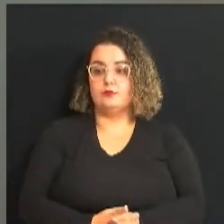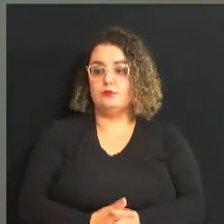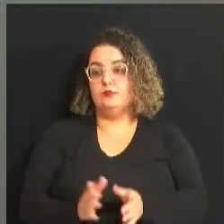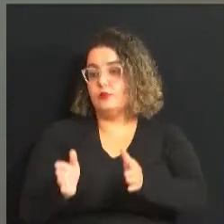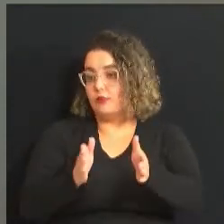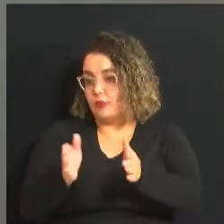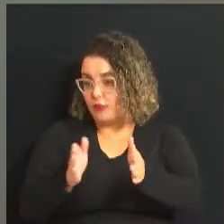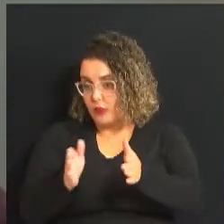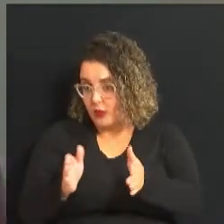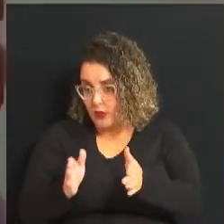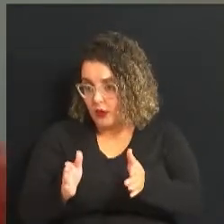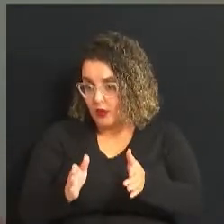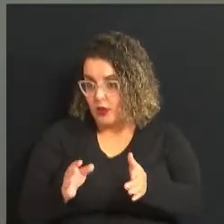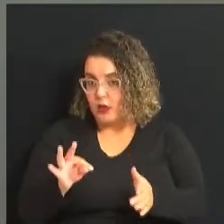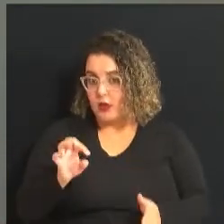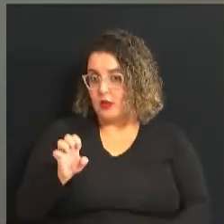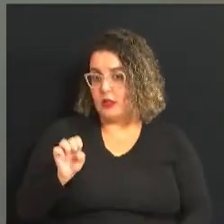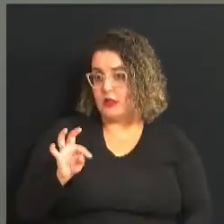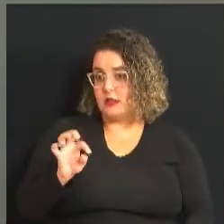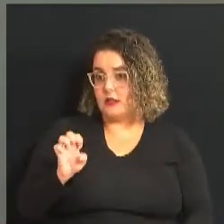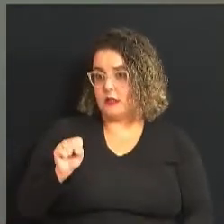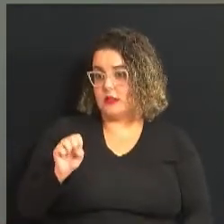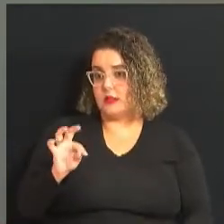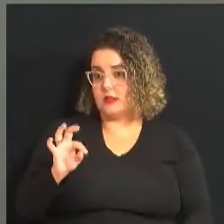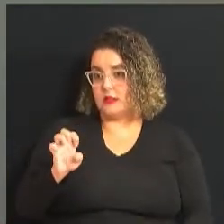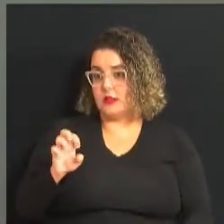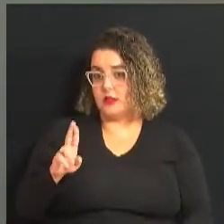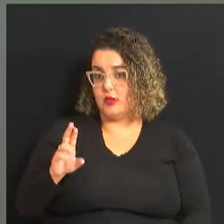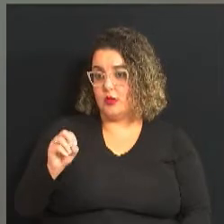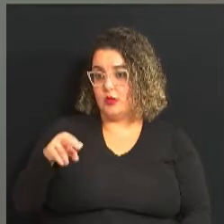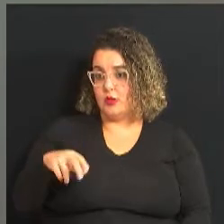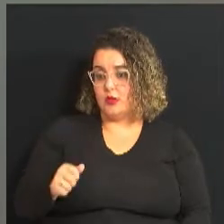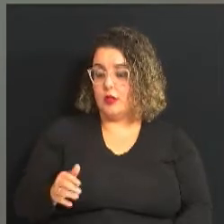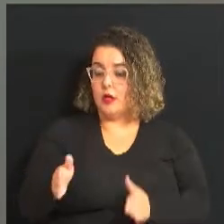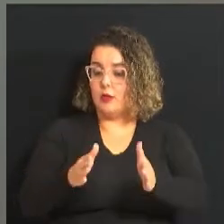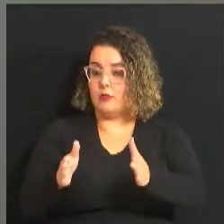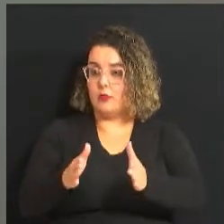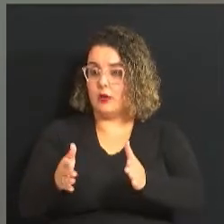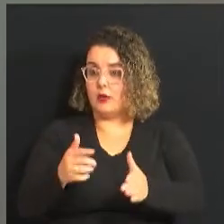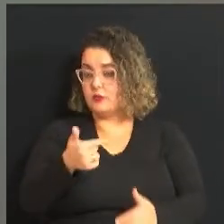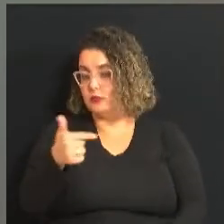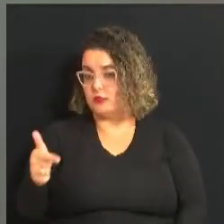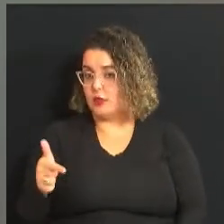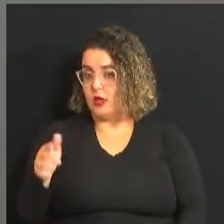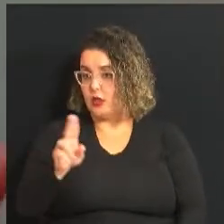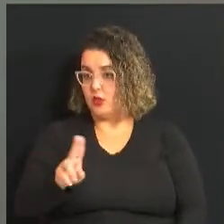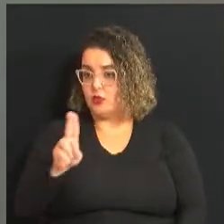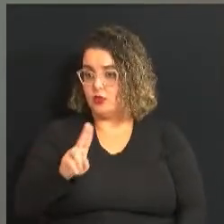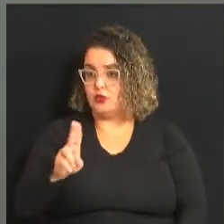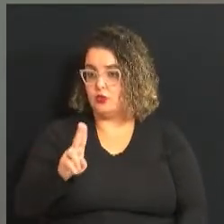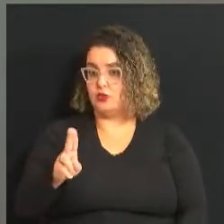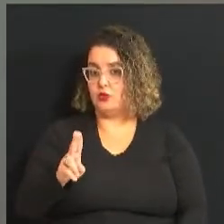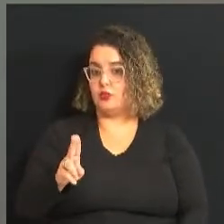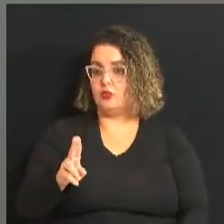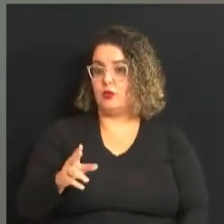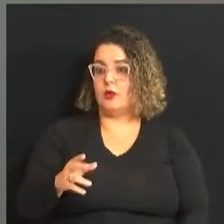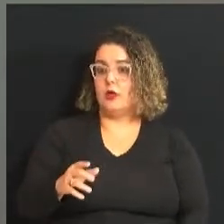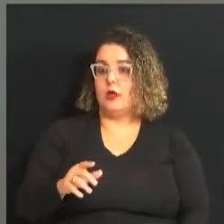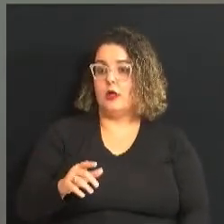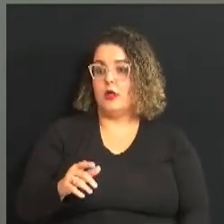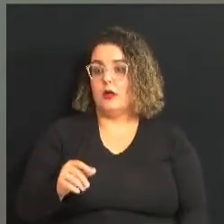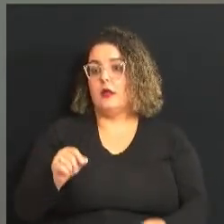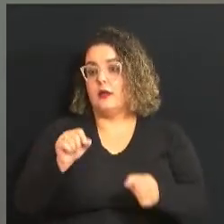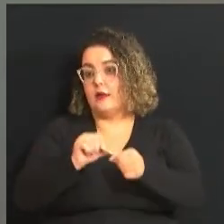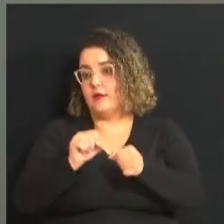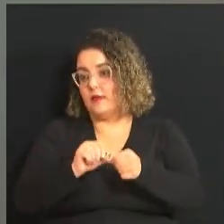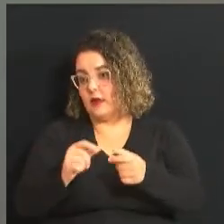uma determinada testosterona e aí fica um tempo sem fazer uso dessa testosterona e faz o que o